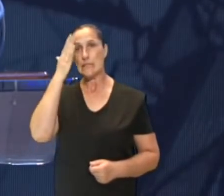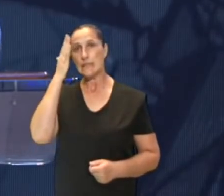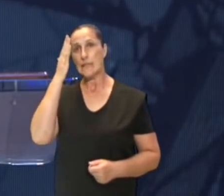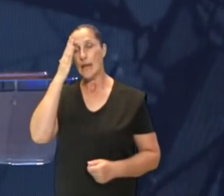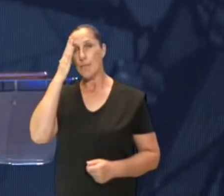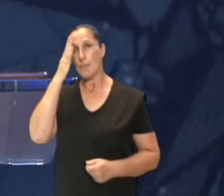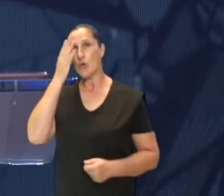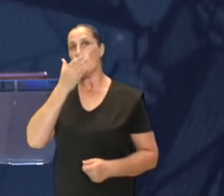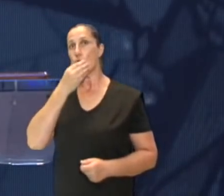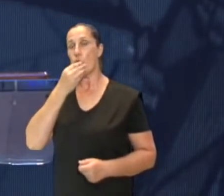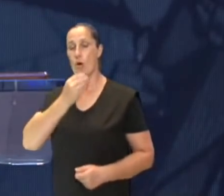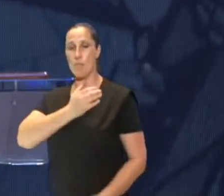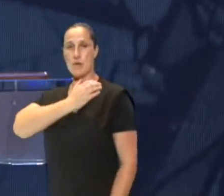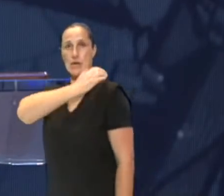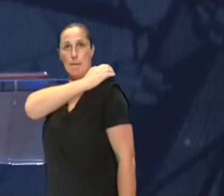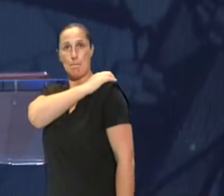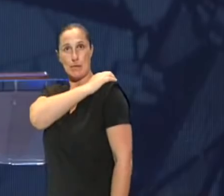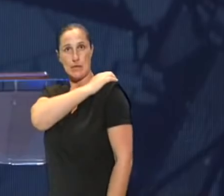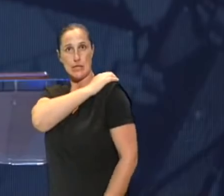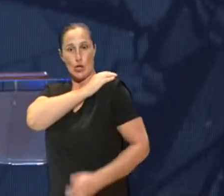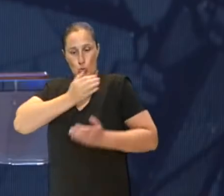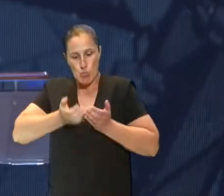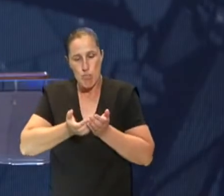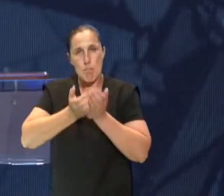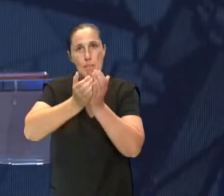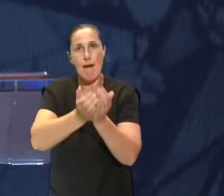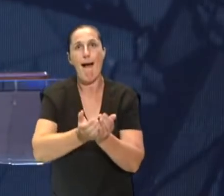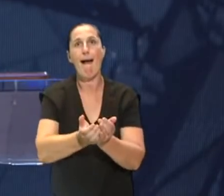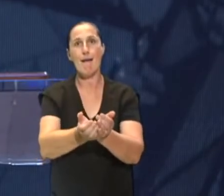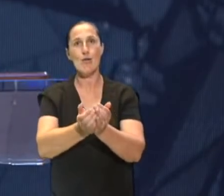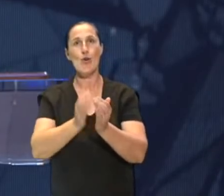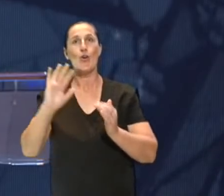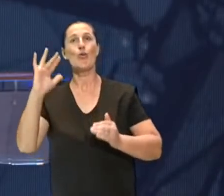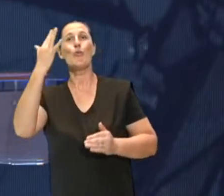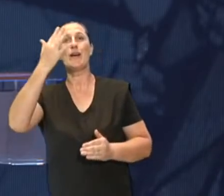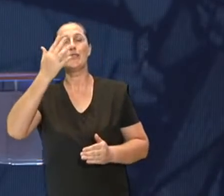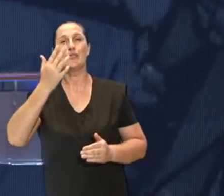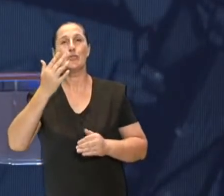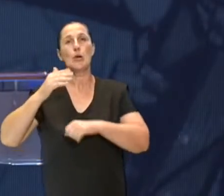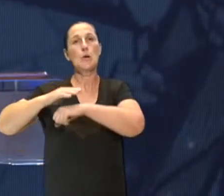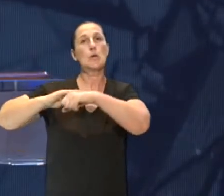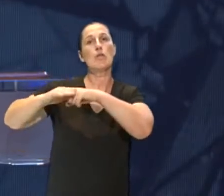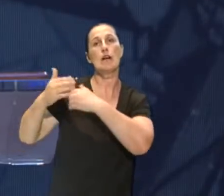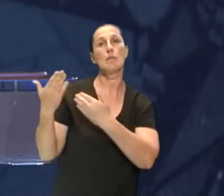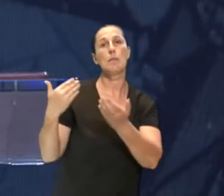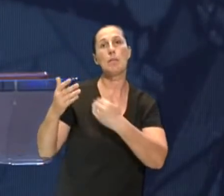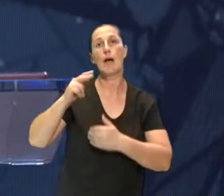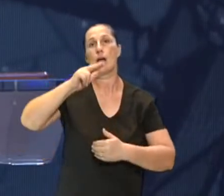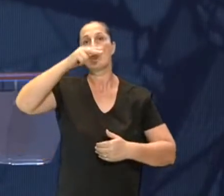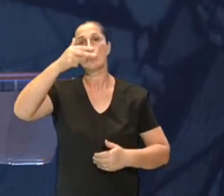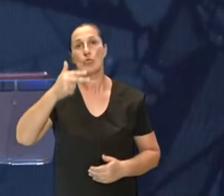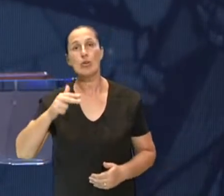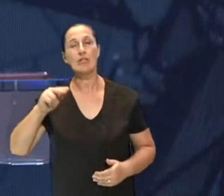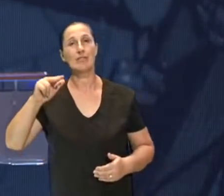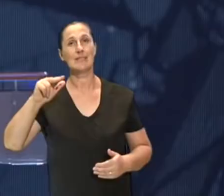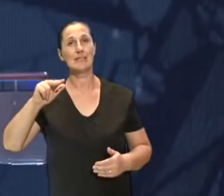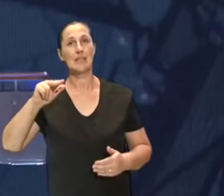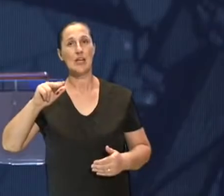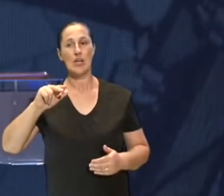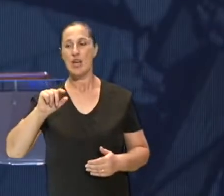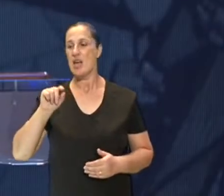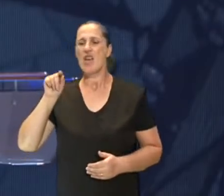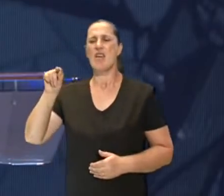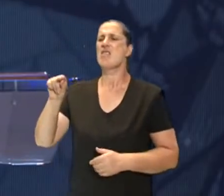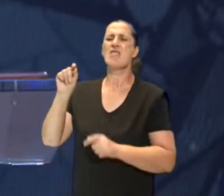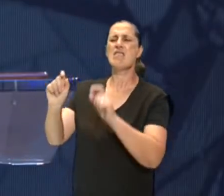quando conversa com Jonas e diz para ele: quem é você? E o que é que você está fazendo aqui nesse navio? Aquilo era